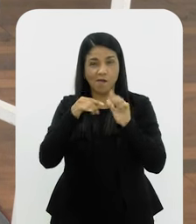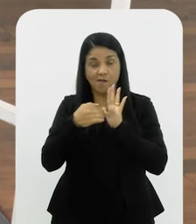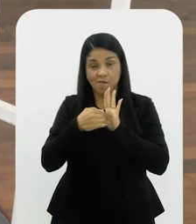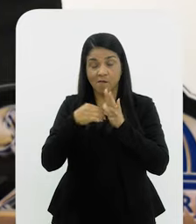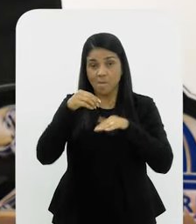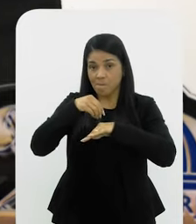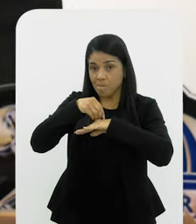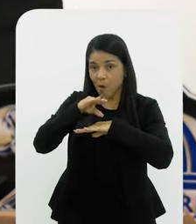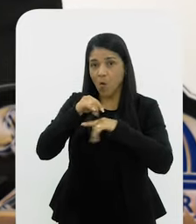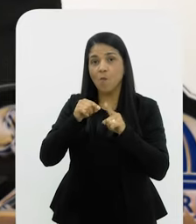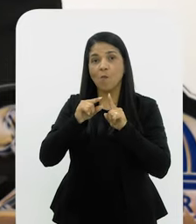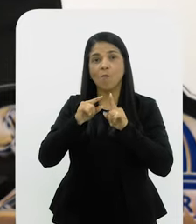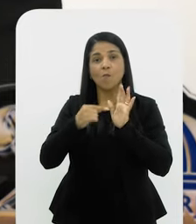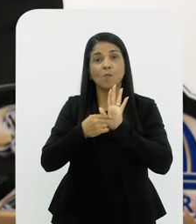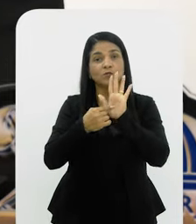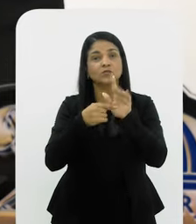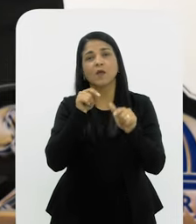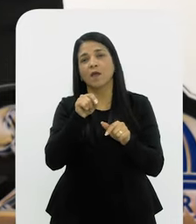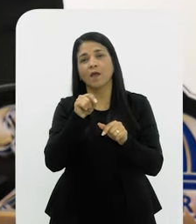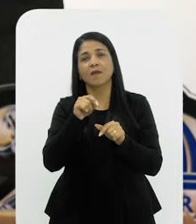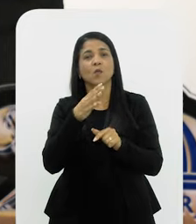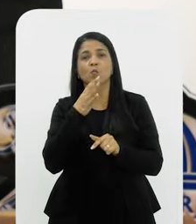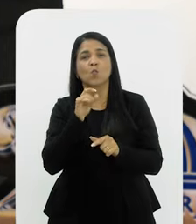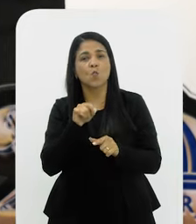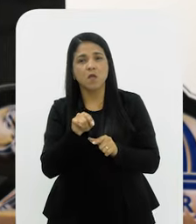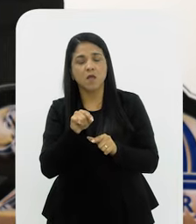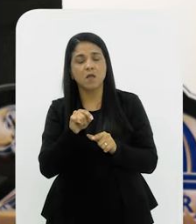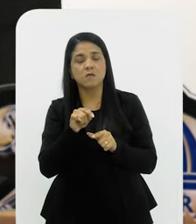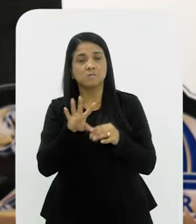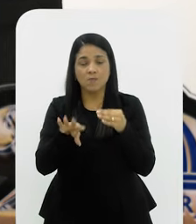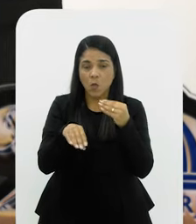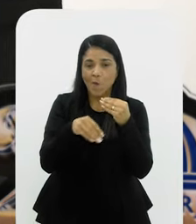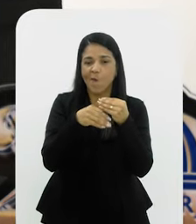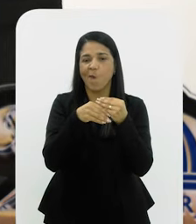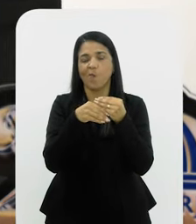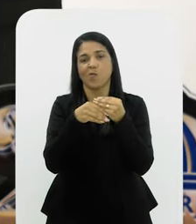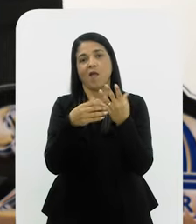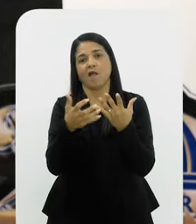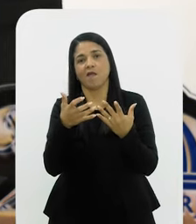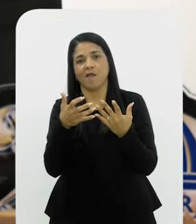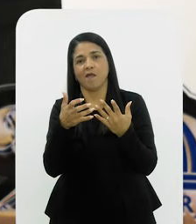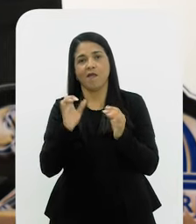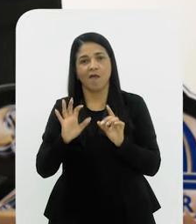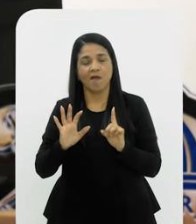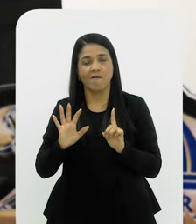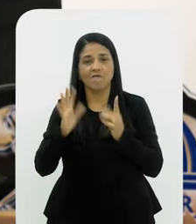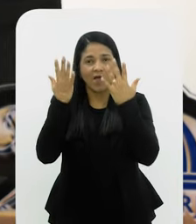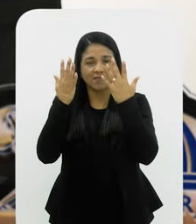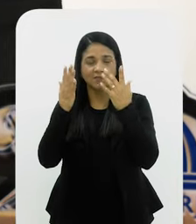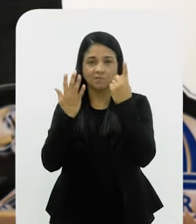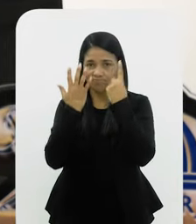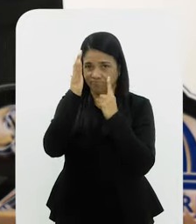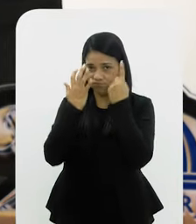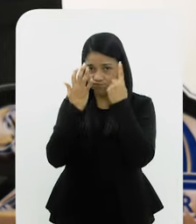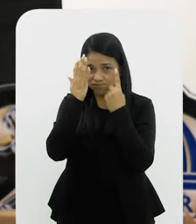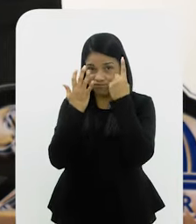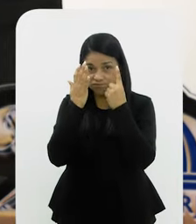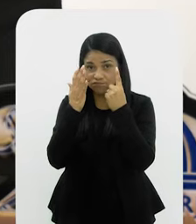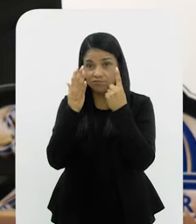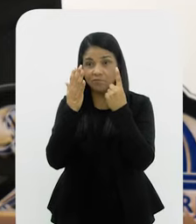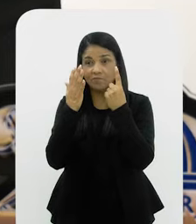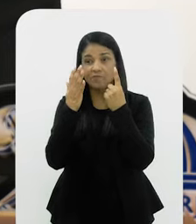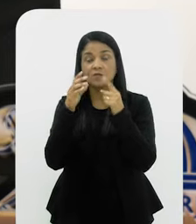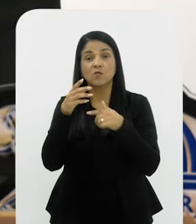quem não conhece, quem não está no meio, ou quem pretende. Uhum. Se incorporar à festa carnaval,